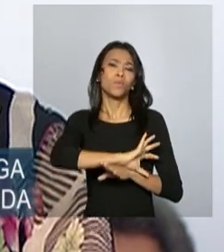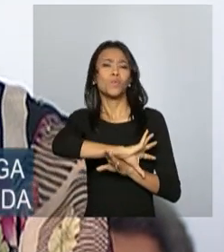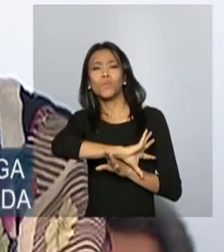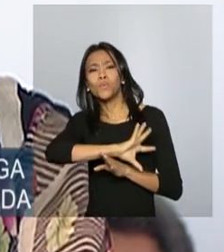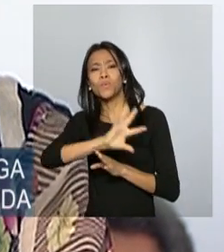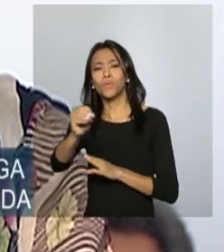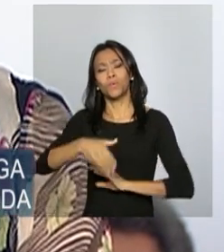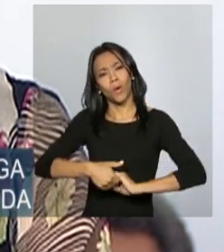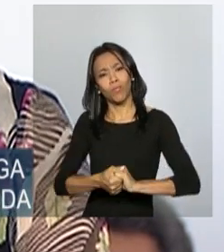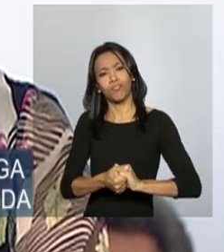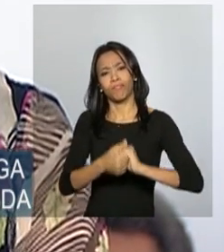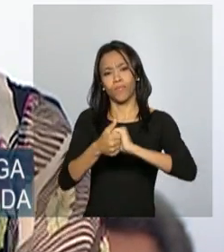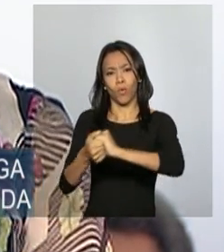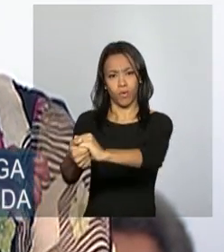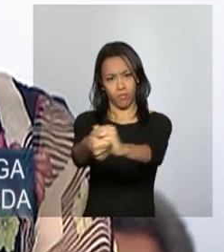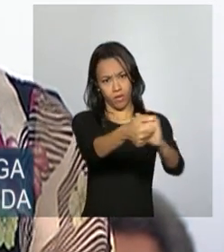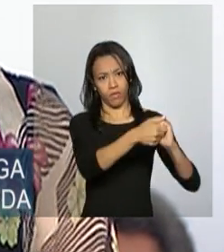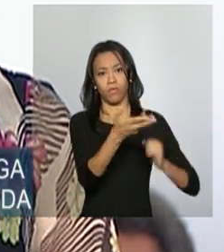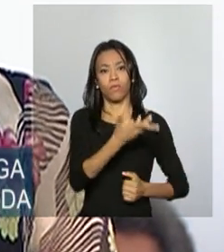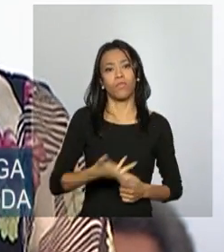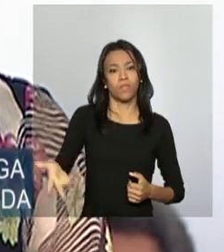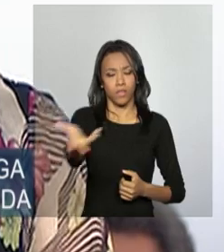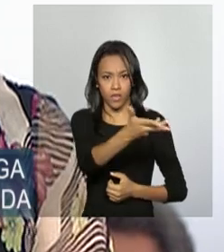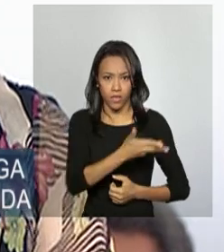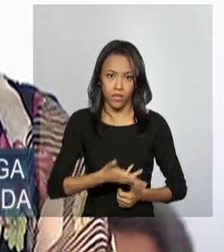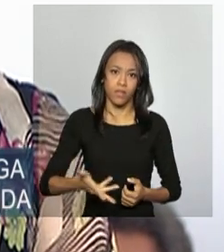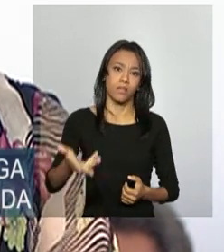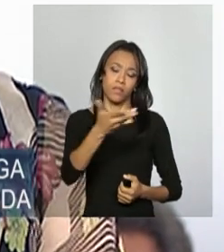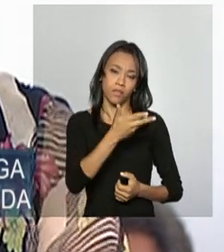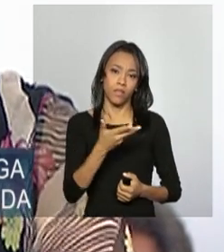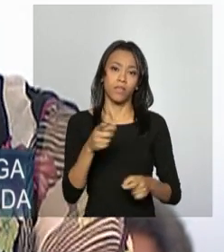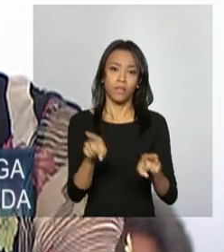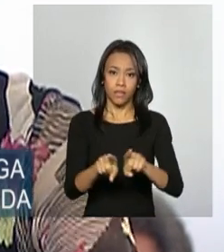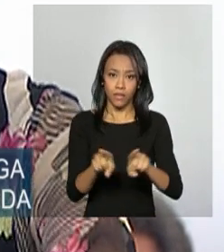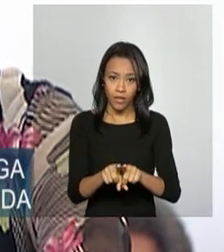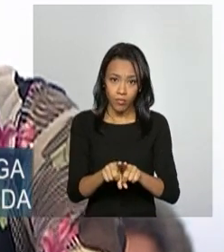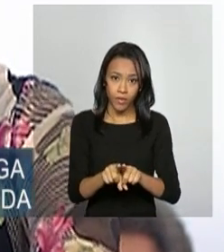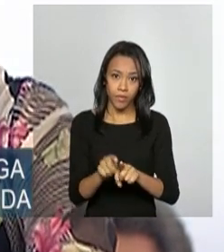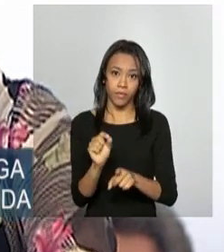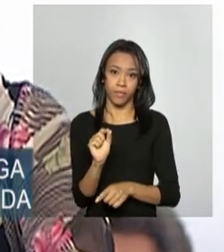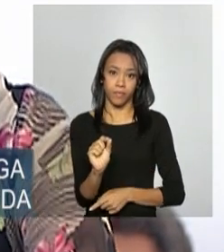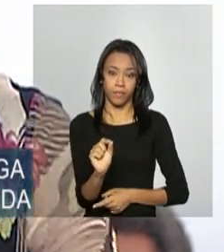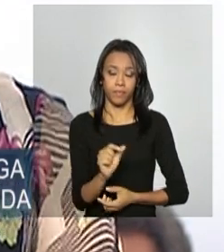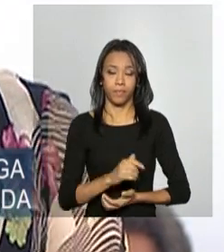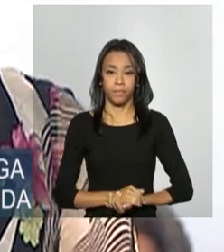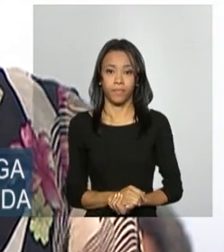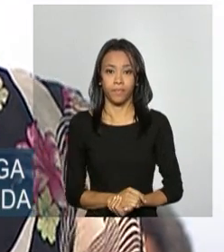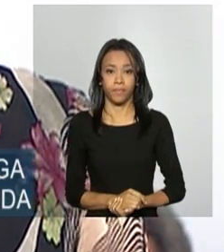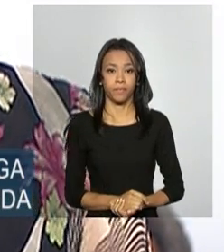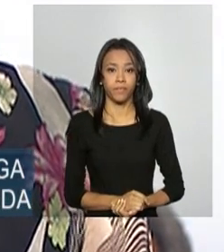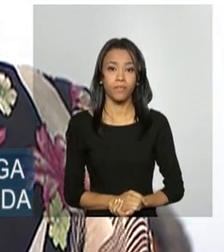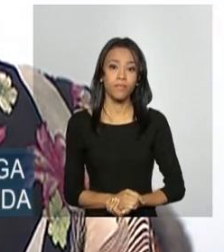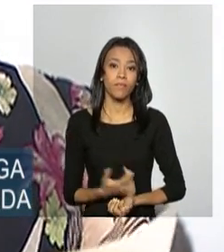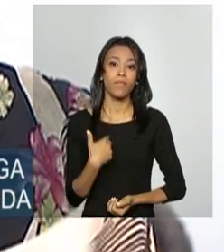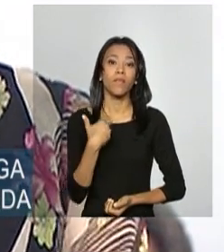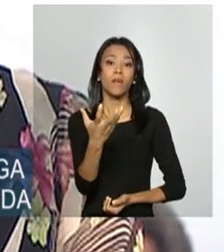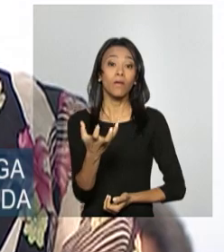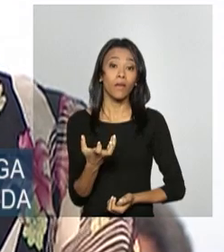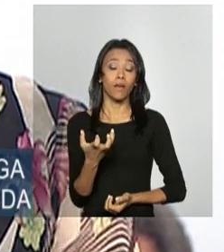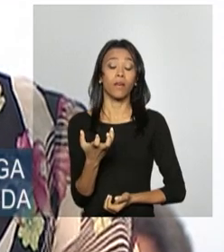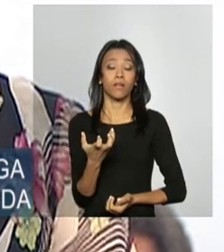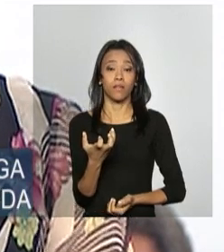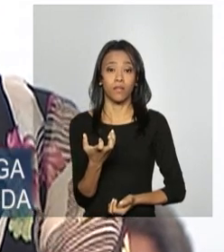cumprimenta vocês e sempre pede passagem, né, gente? Queria aqui